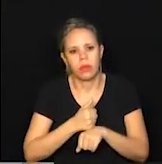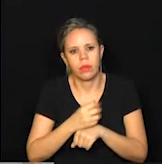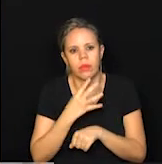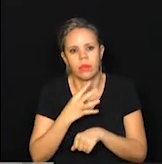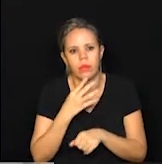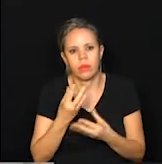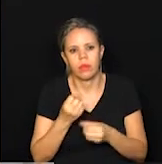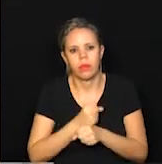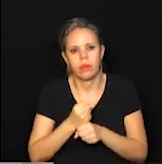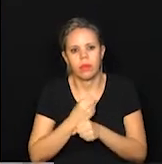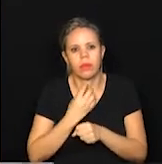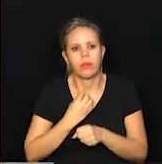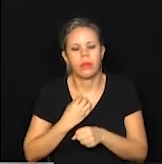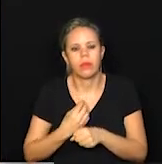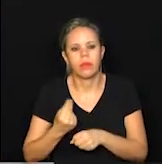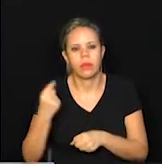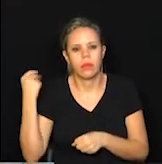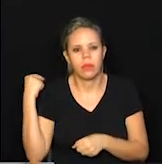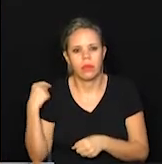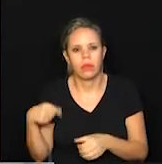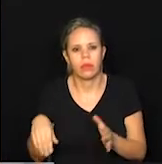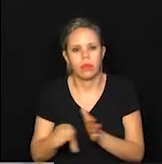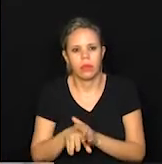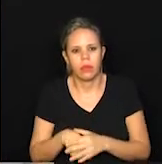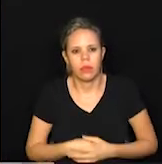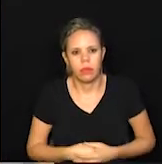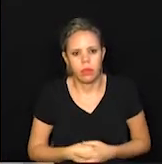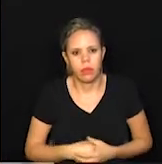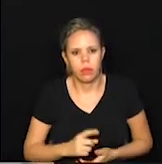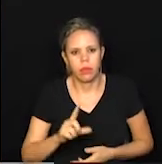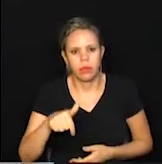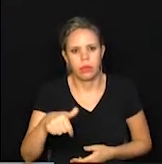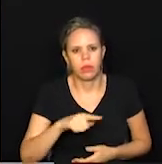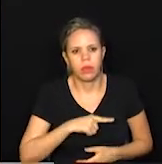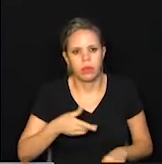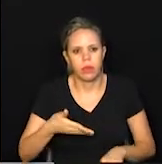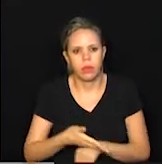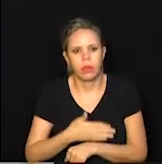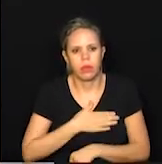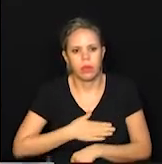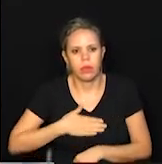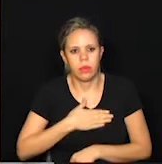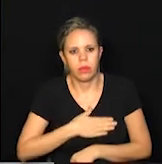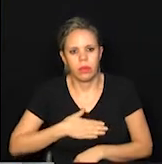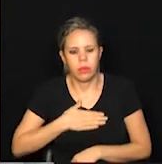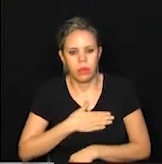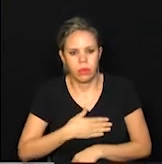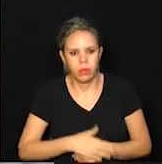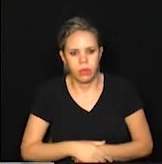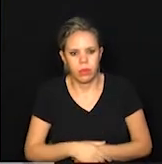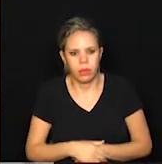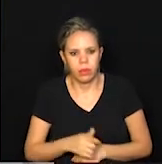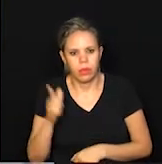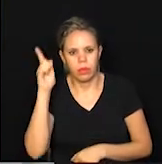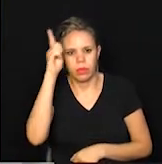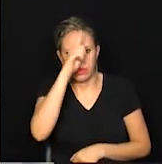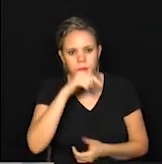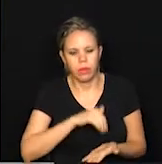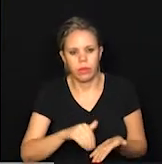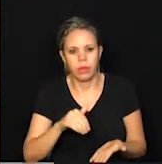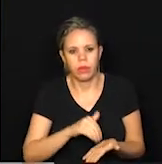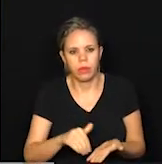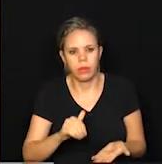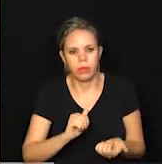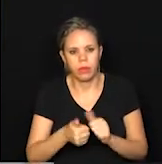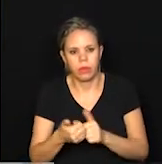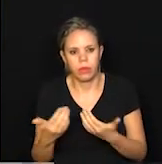muitos anos, desde o tempo do Polmar, que ele chegou. Depois tive a satisfação o Gustavo como secretário de